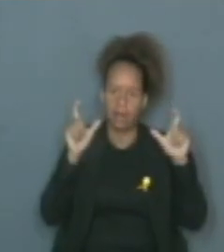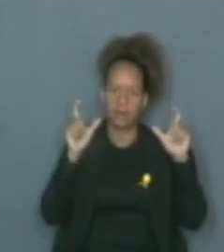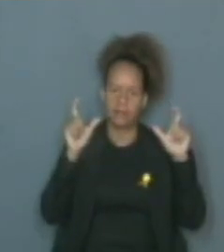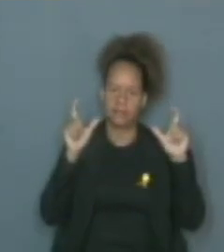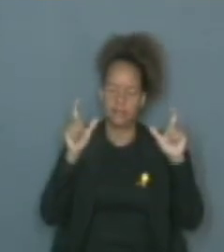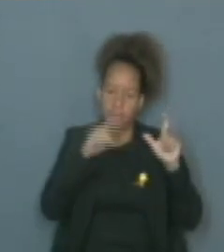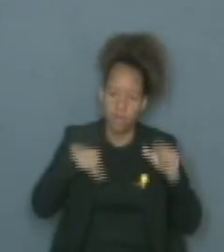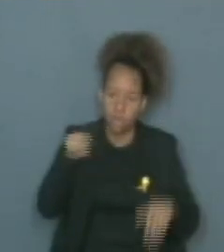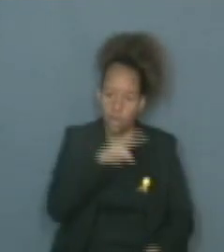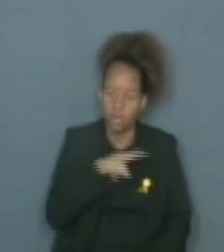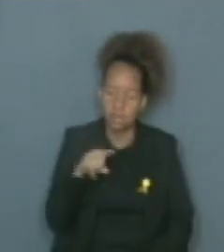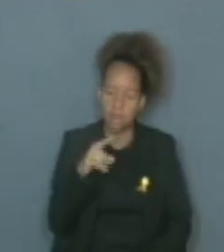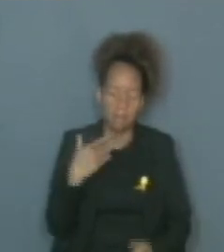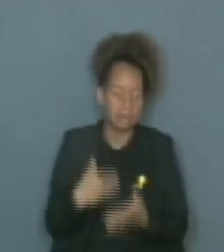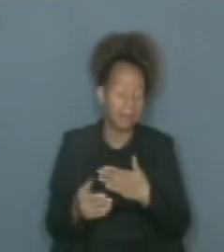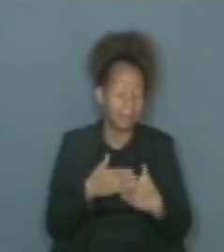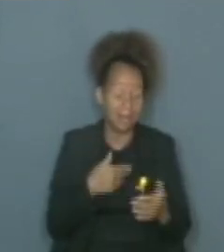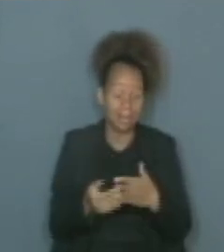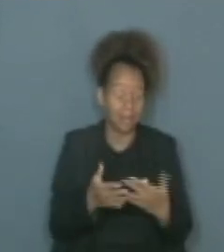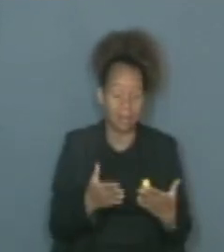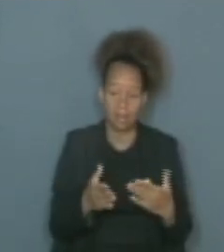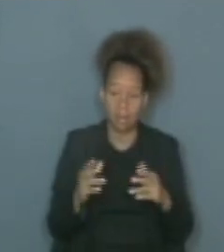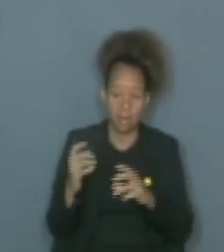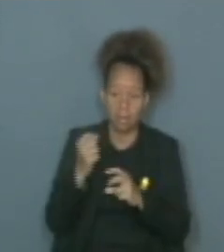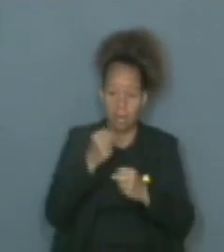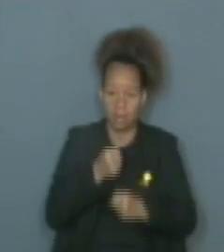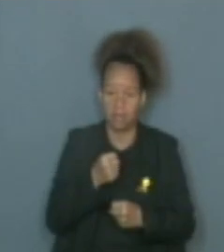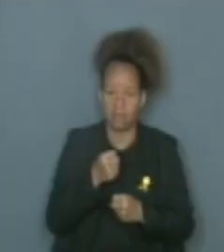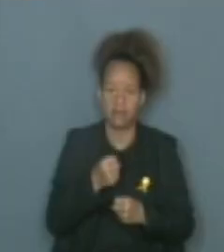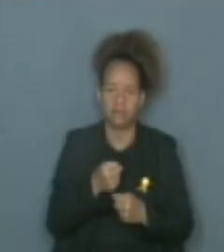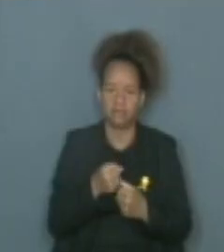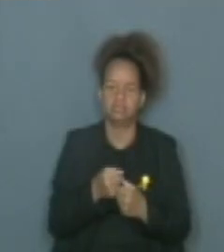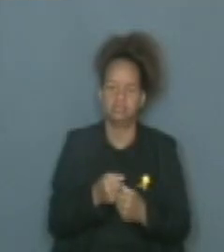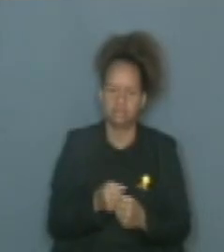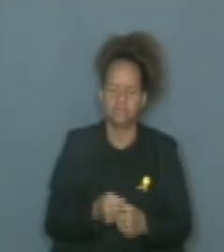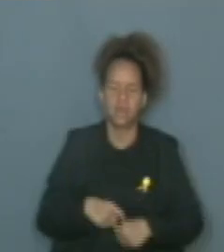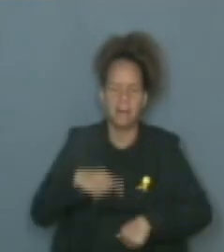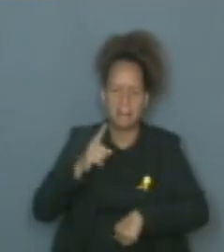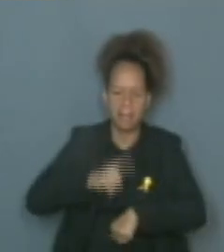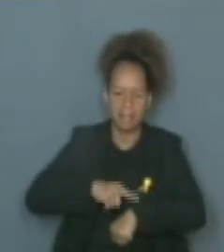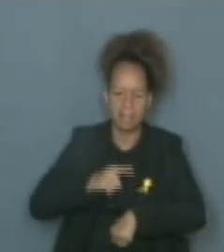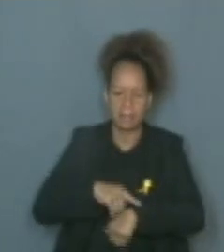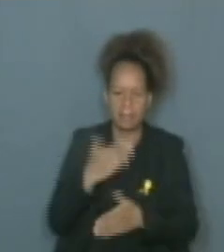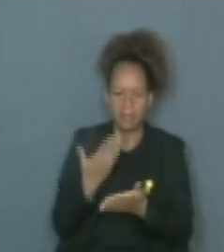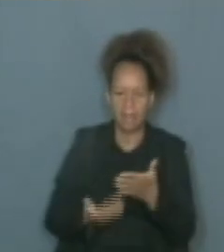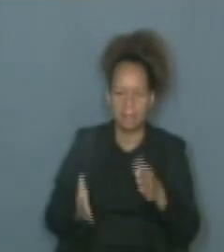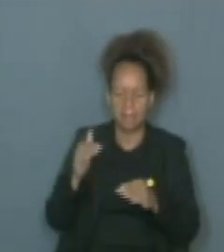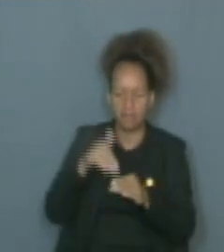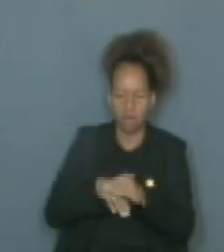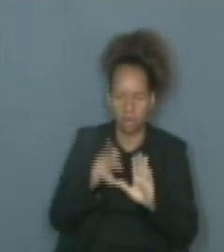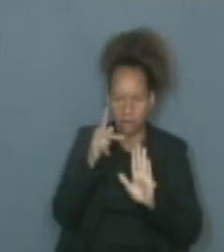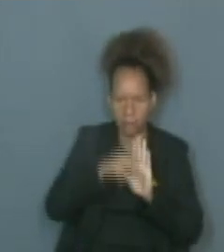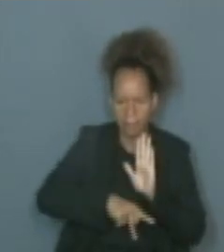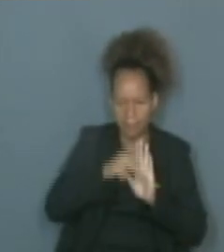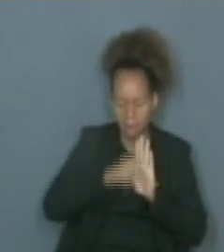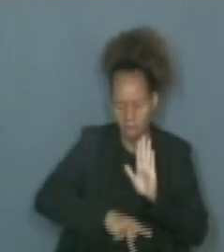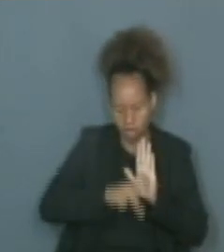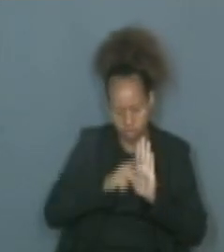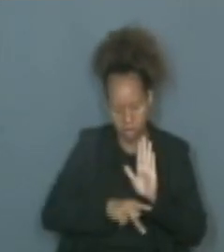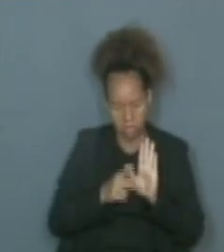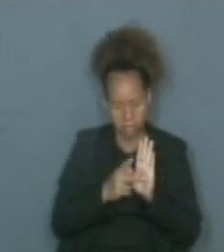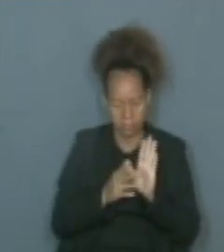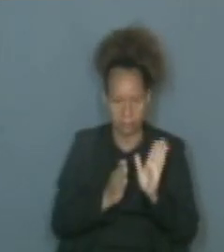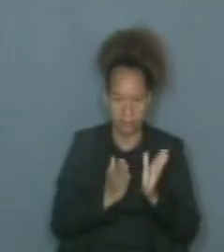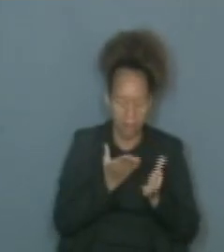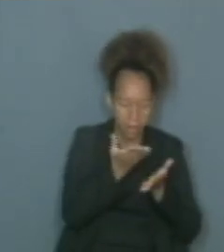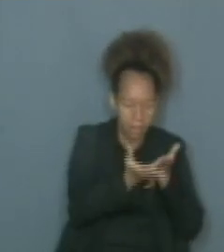despertar. Nós somos um poder independente, consumindo o nosso tempo para votar um projeto que